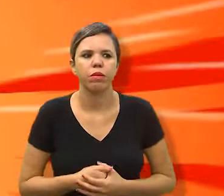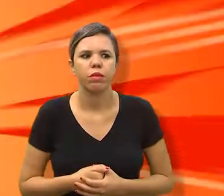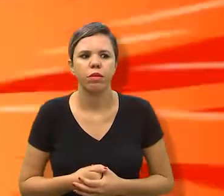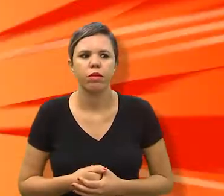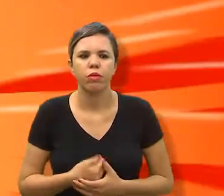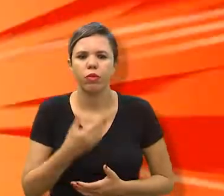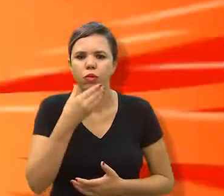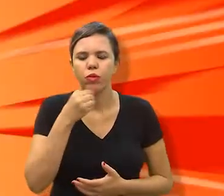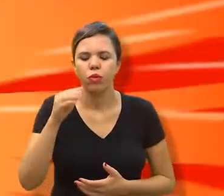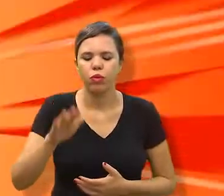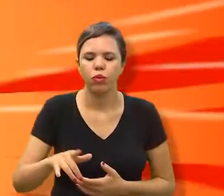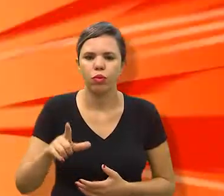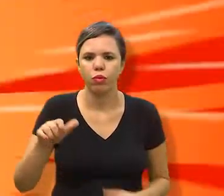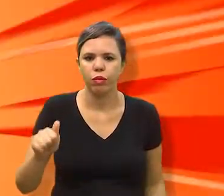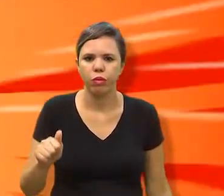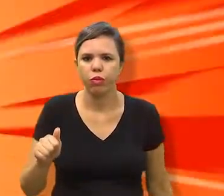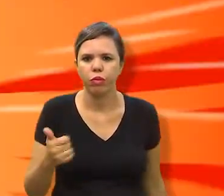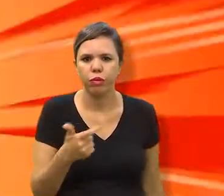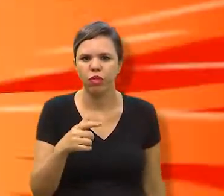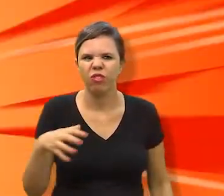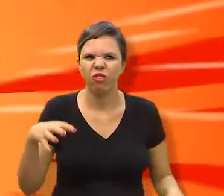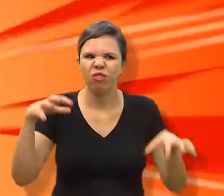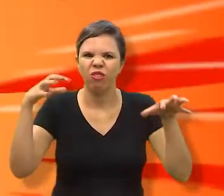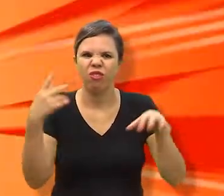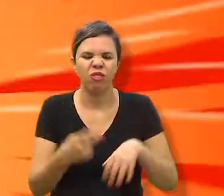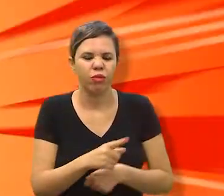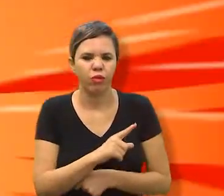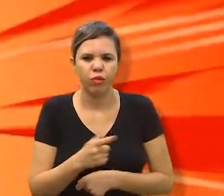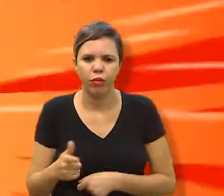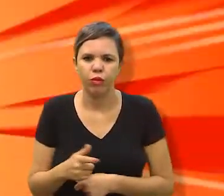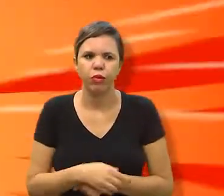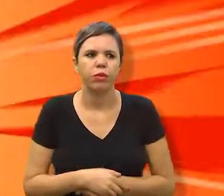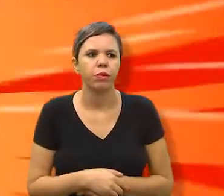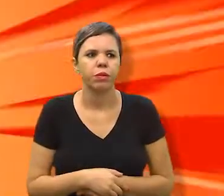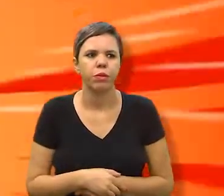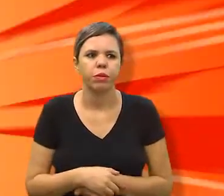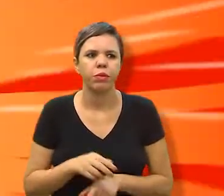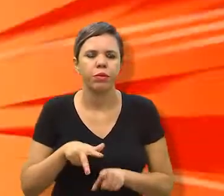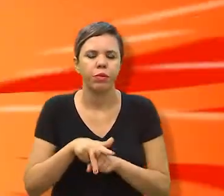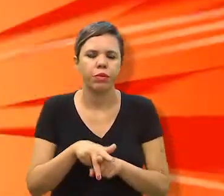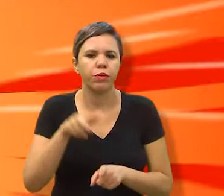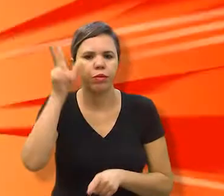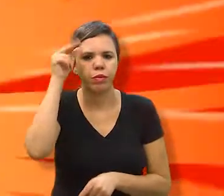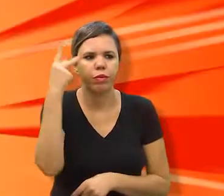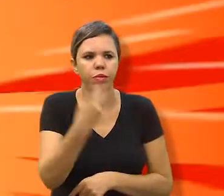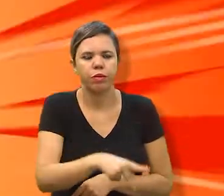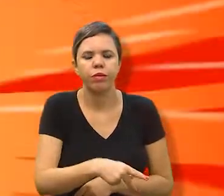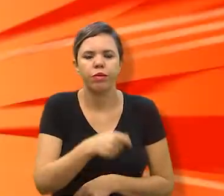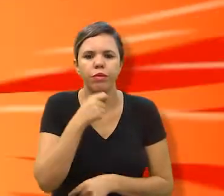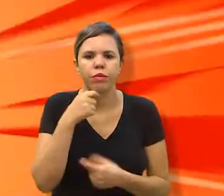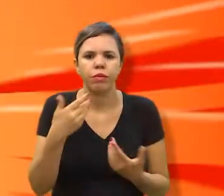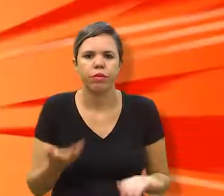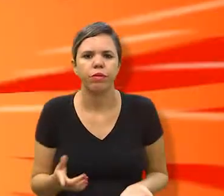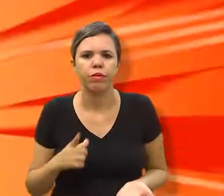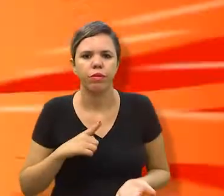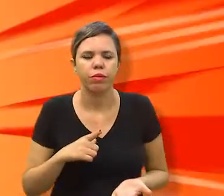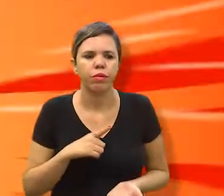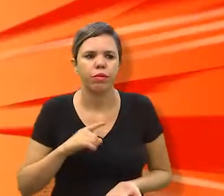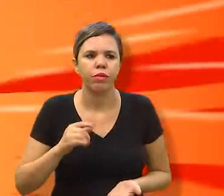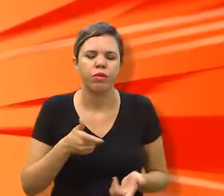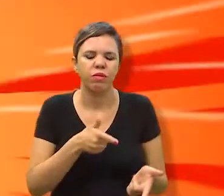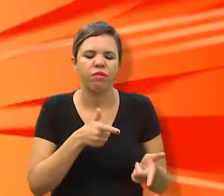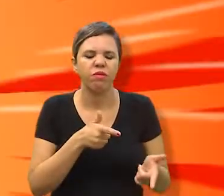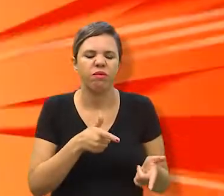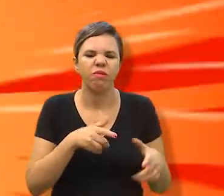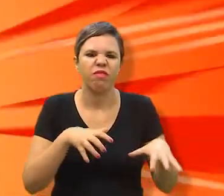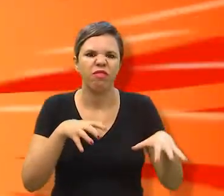o menininho Luca, ele ainda não tem o monstro dele. Ele tem o cavalo de estimação dele, mas, né, ele tira até sarro dos